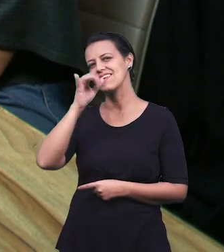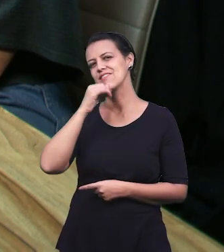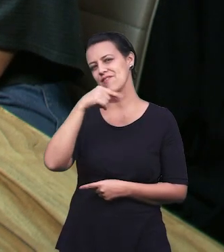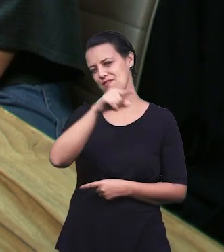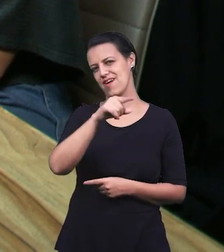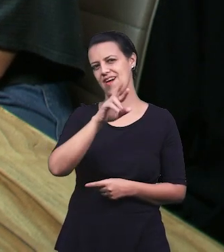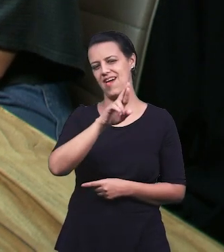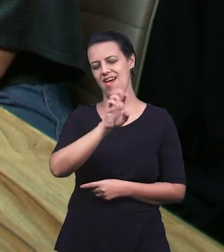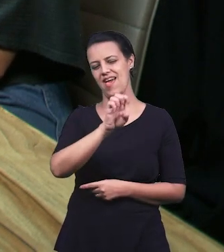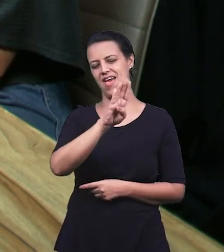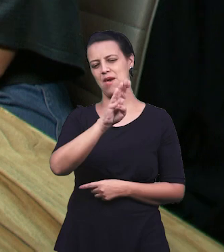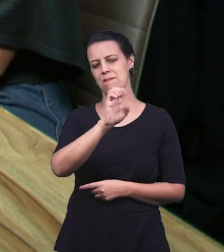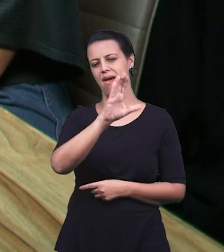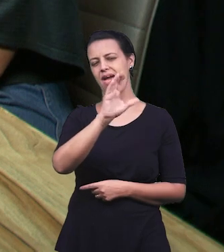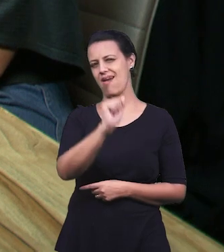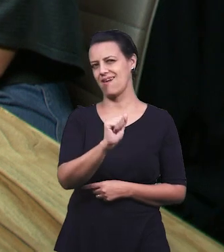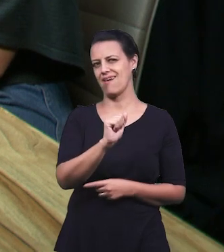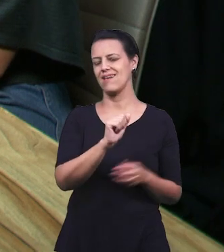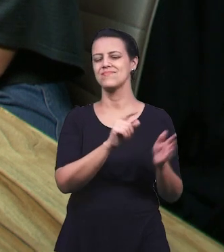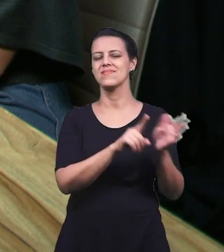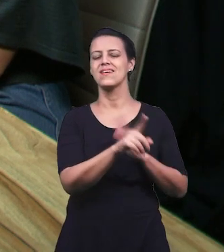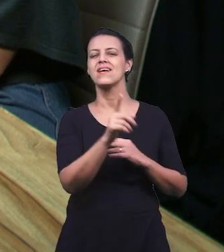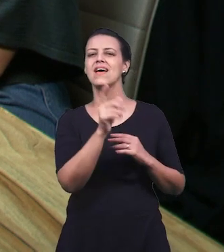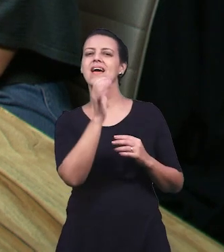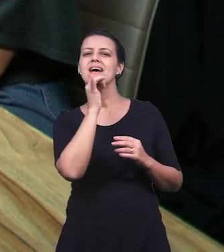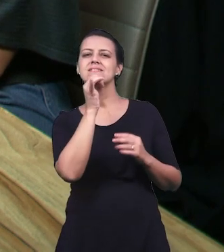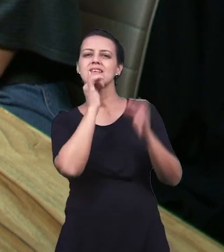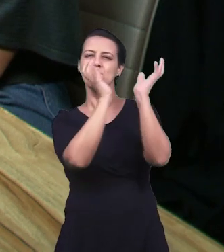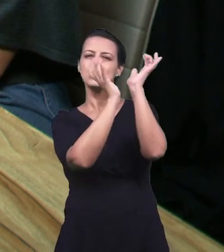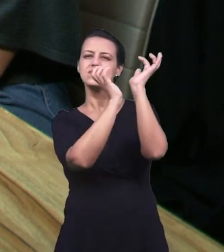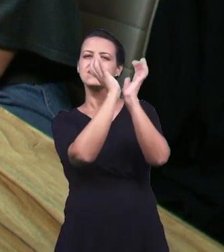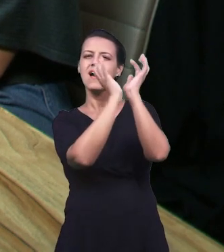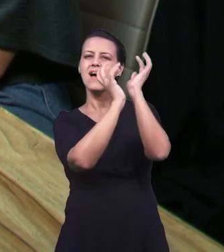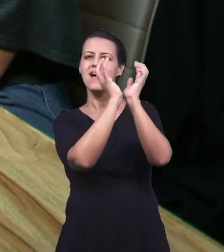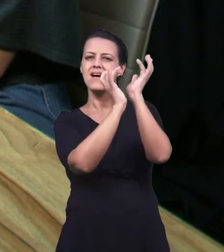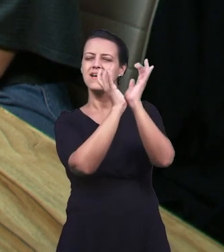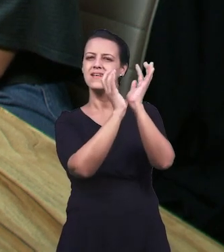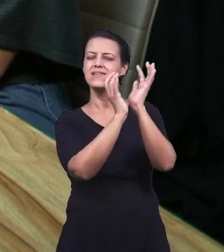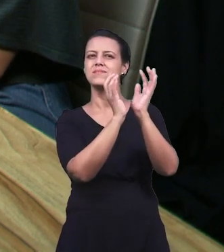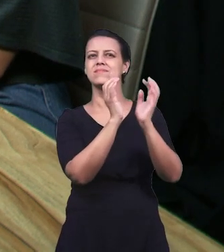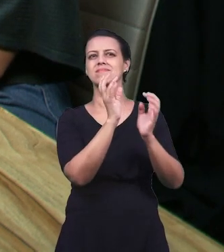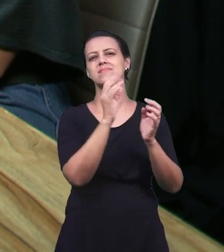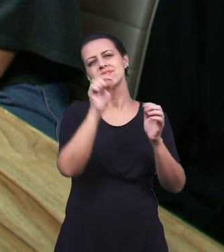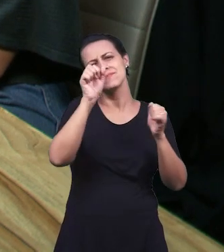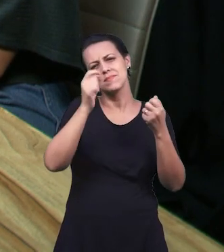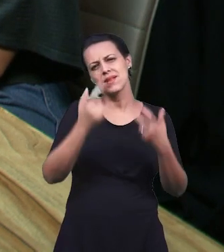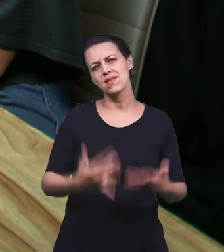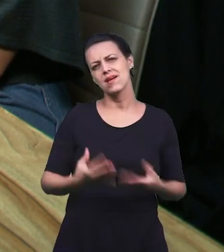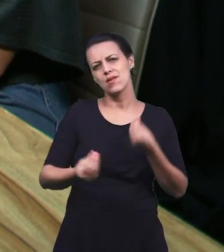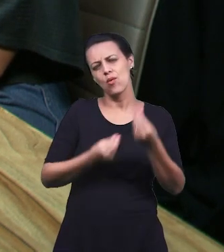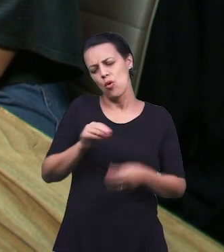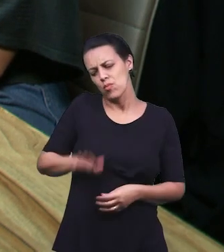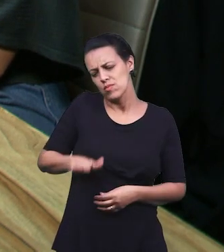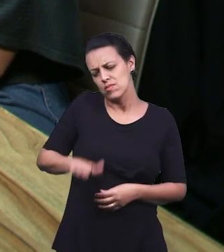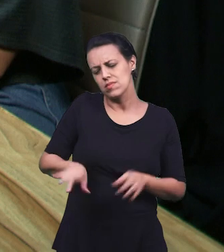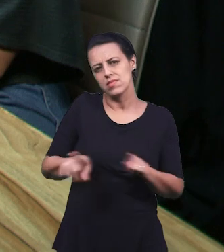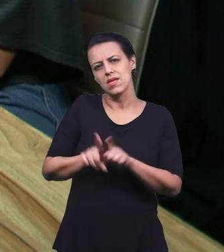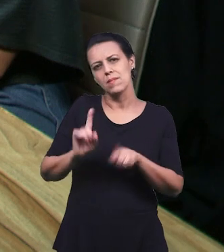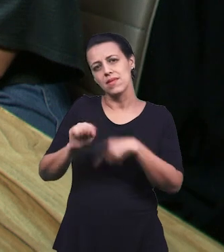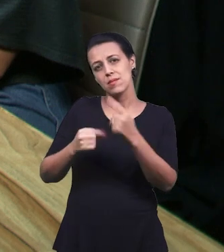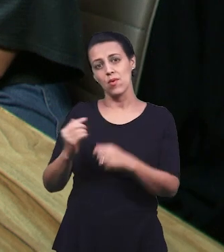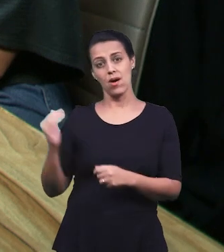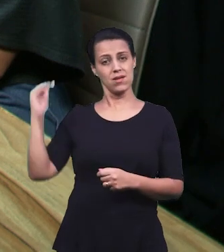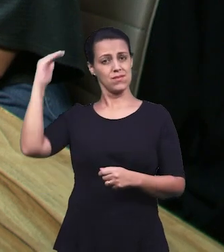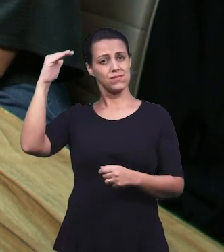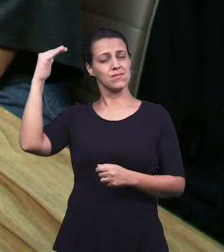agora. E nosso cérebro, né, Rebeca, ele precisa, ele passa. Você estava explicando sobre da criança e também do adulto, que são formas. Quando a gente adquire